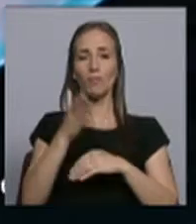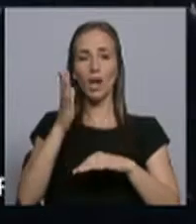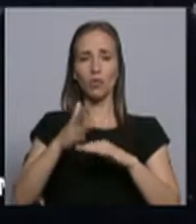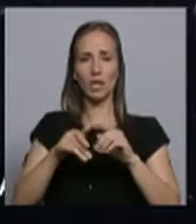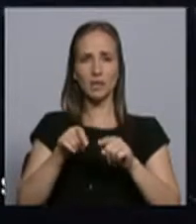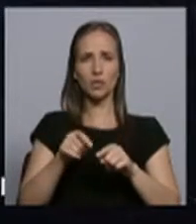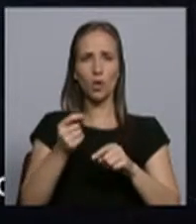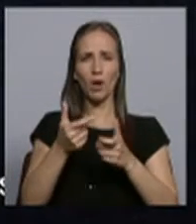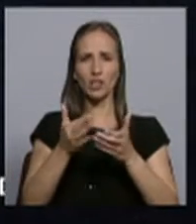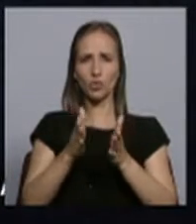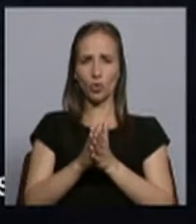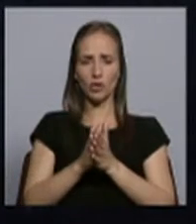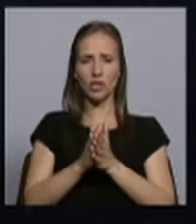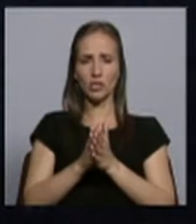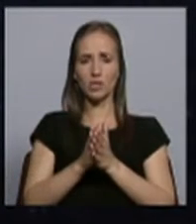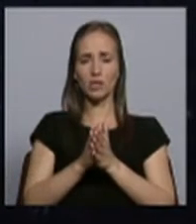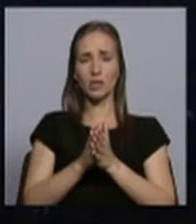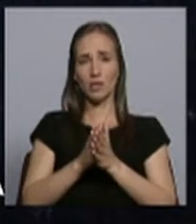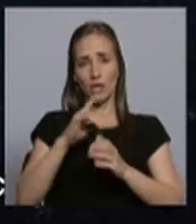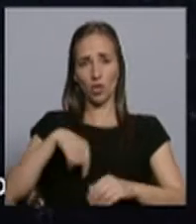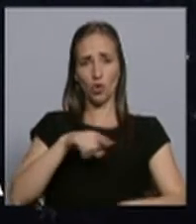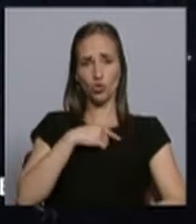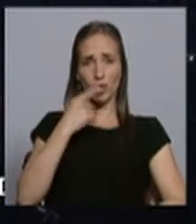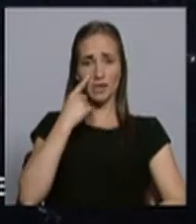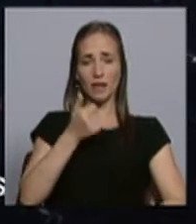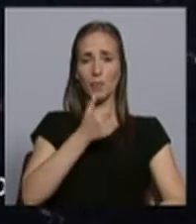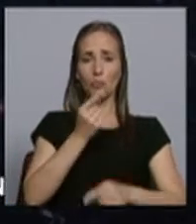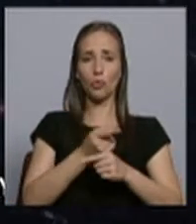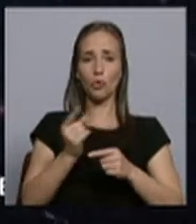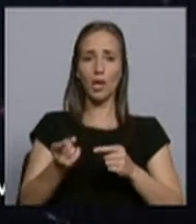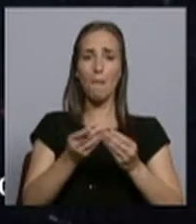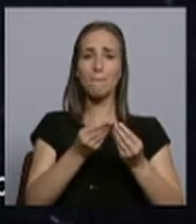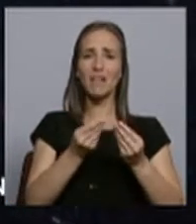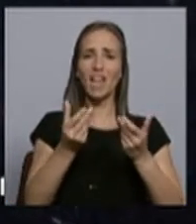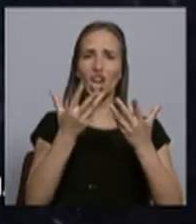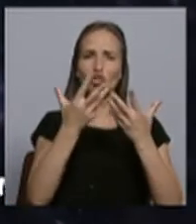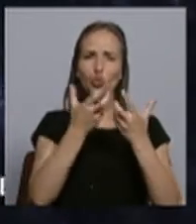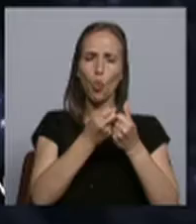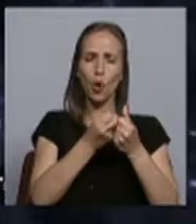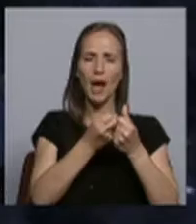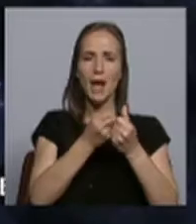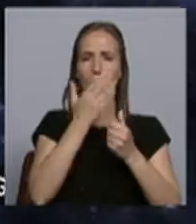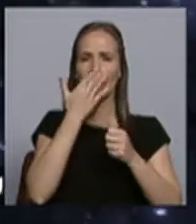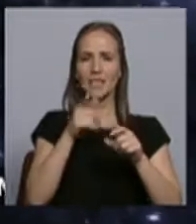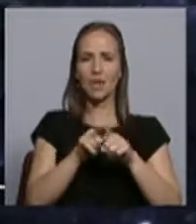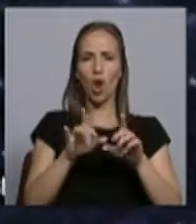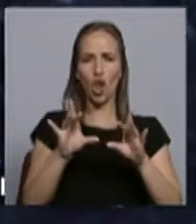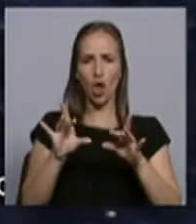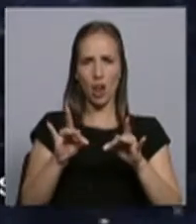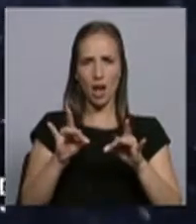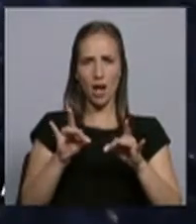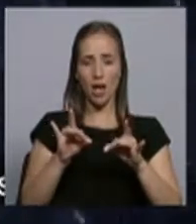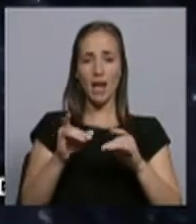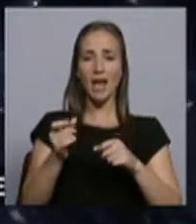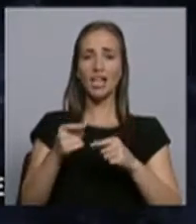todas as galáxias que nós conhecemos. E ainda bem, porque a matéria escura, Daniel, atua como uma espécie de uma cola que faz com que as estrelas